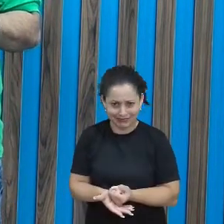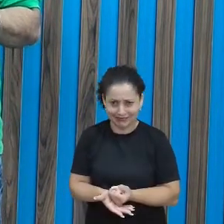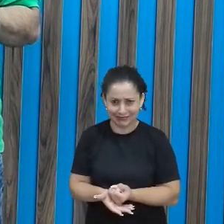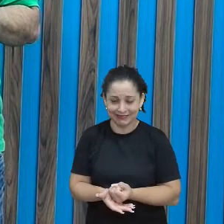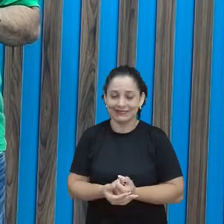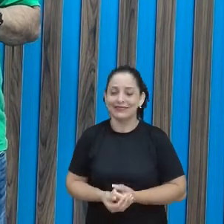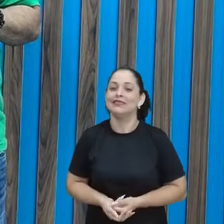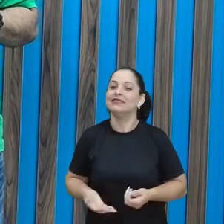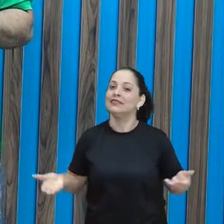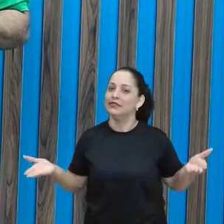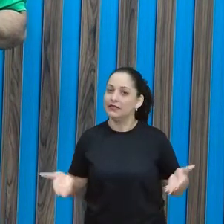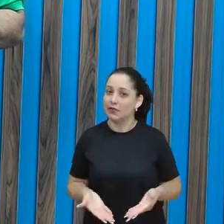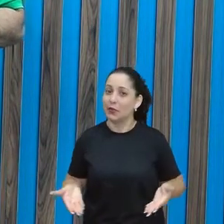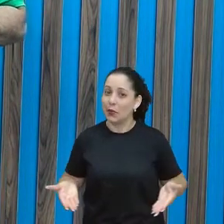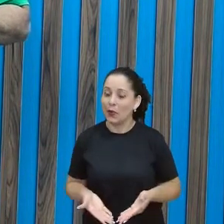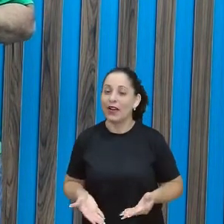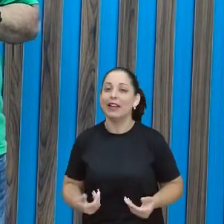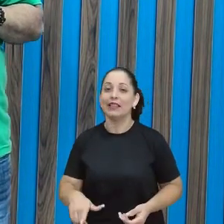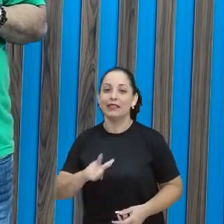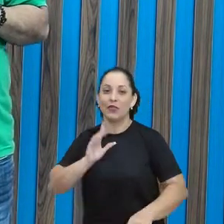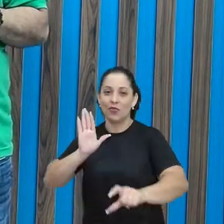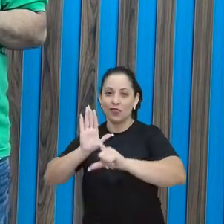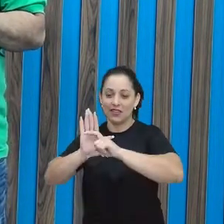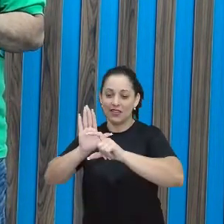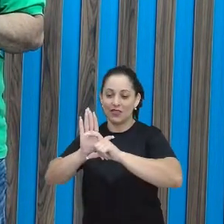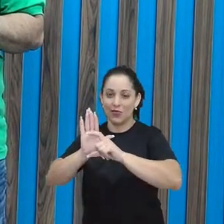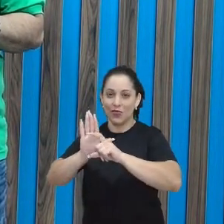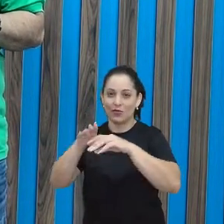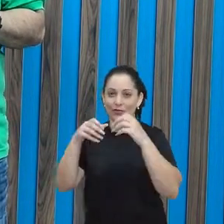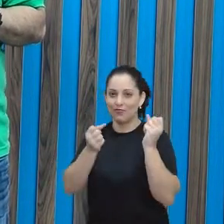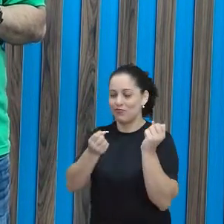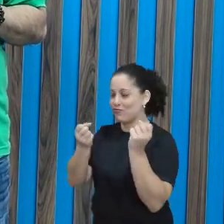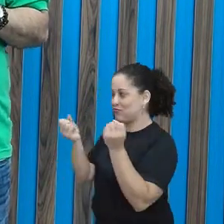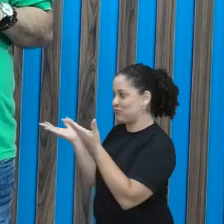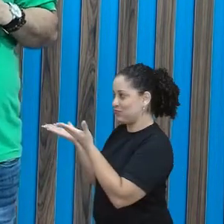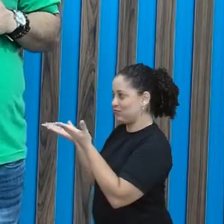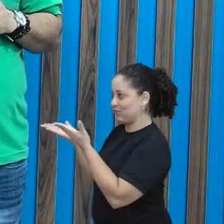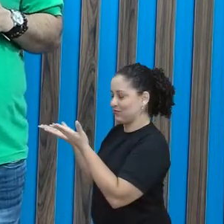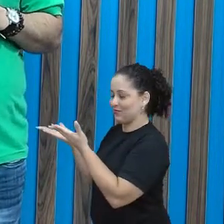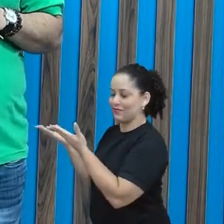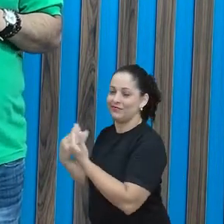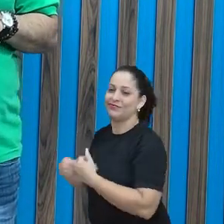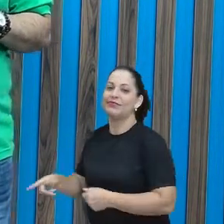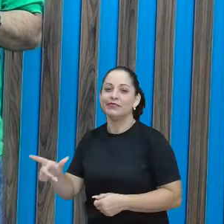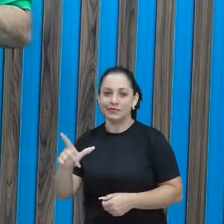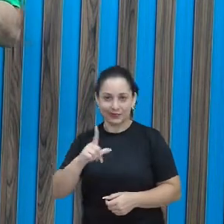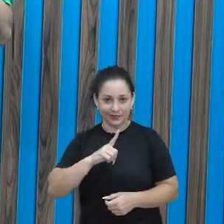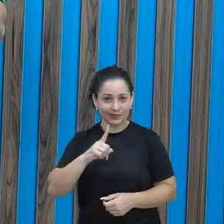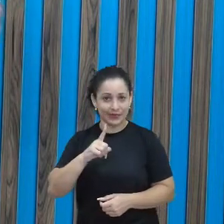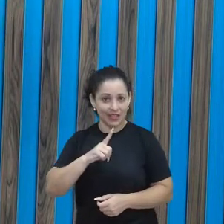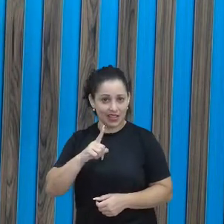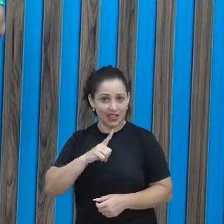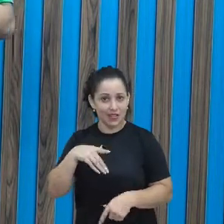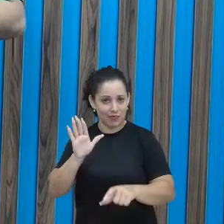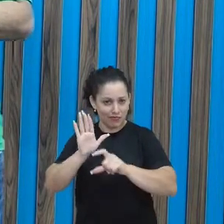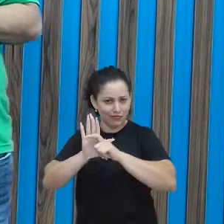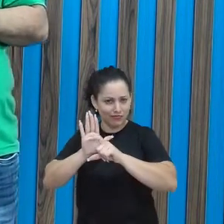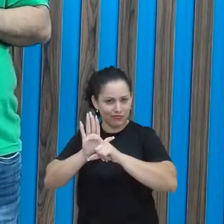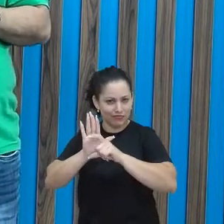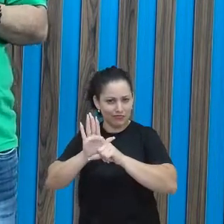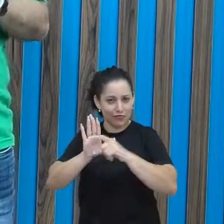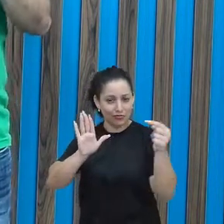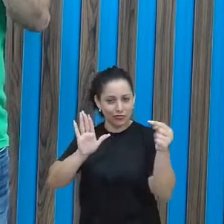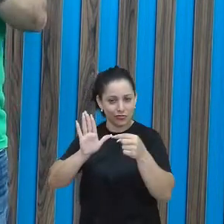Recife, a gente vai pedir para a produção jogar aí os QR Codes aí no cantinho da tela. Eles vão jogar para vocês os